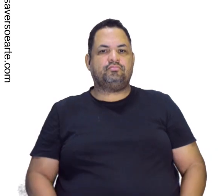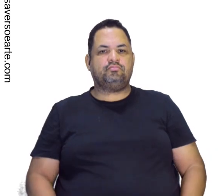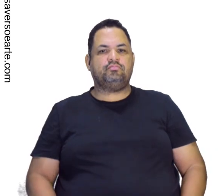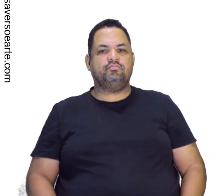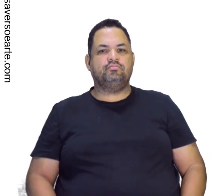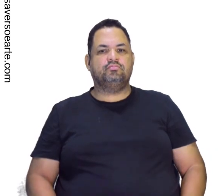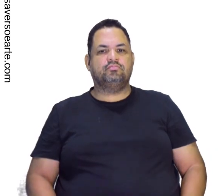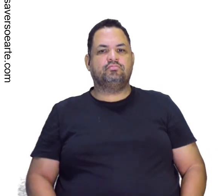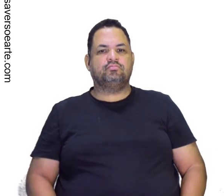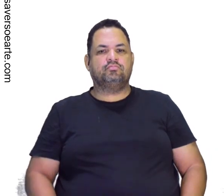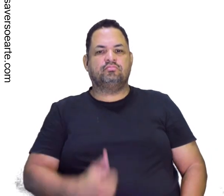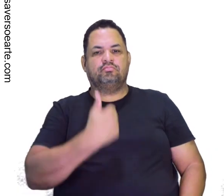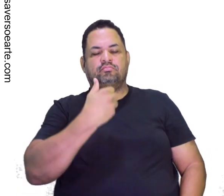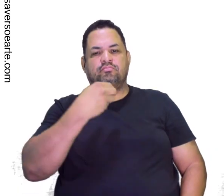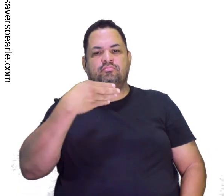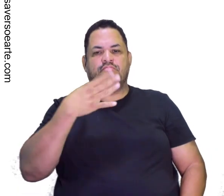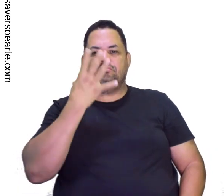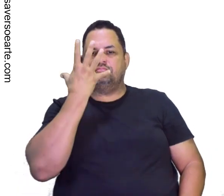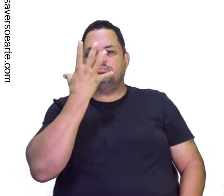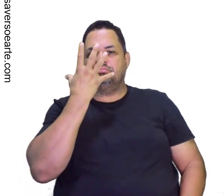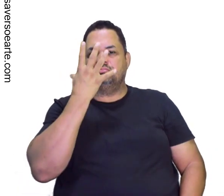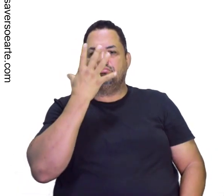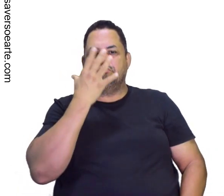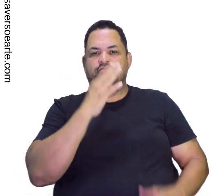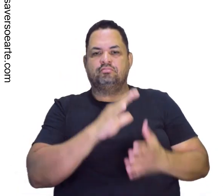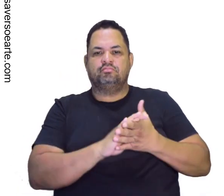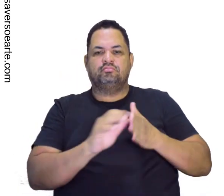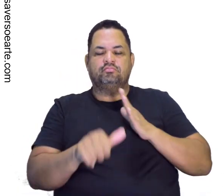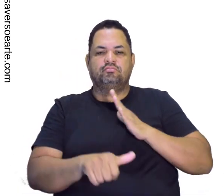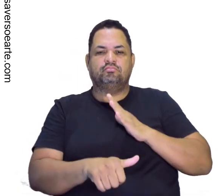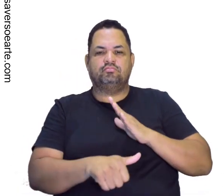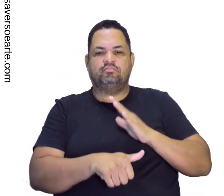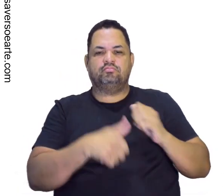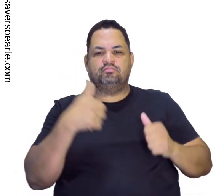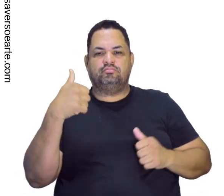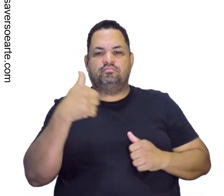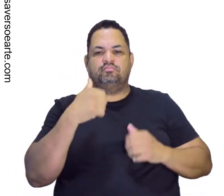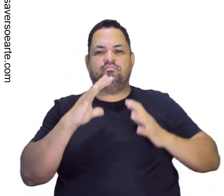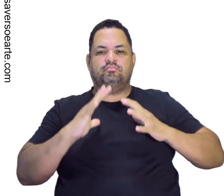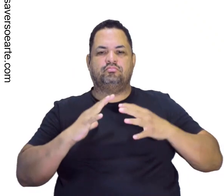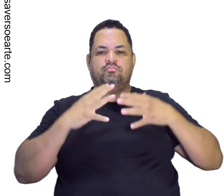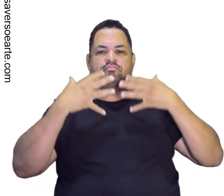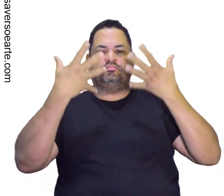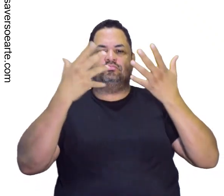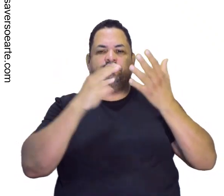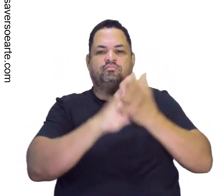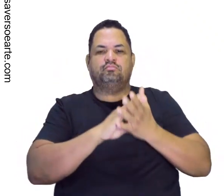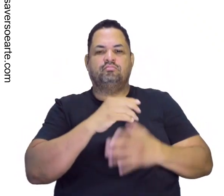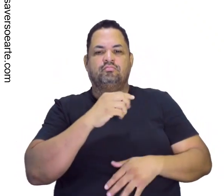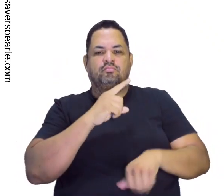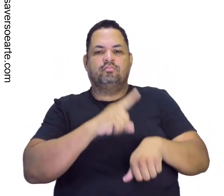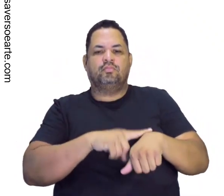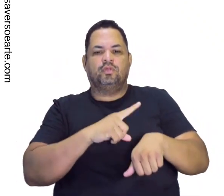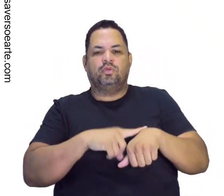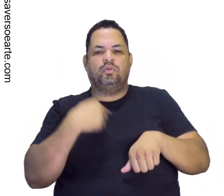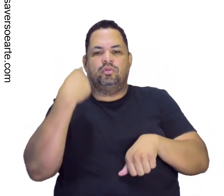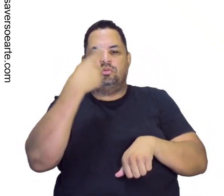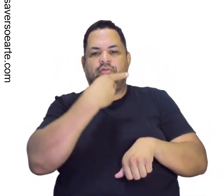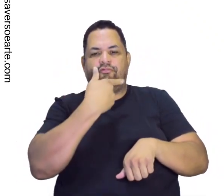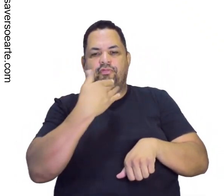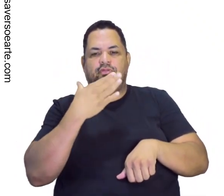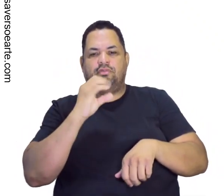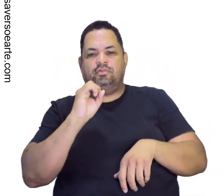ó 13 de Fevereiro primeiro grande festival às 20:30 horas no saguão do teatro